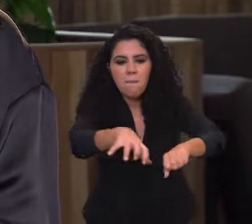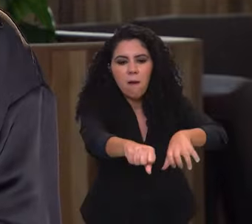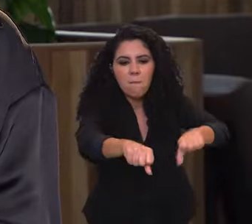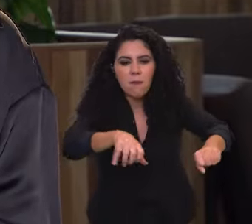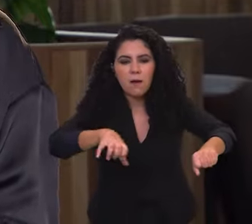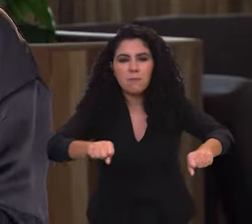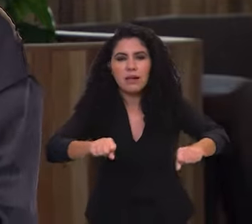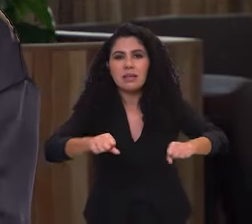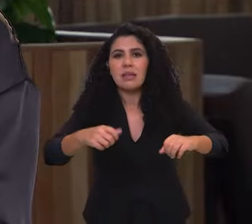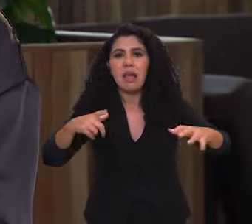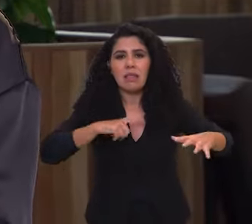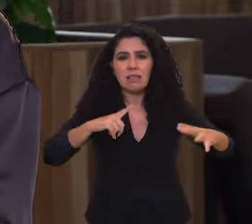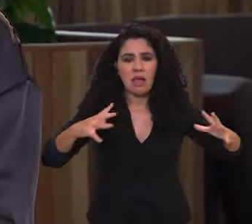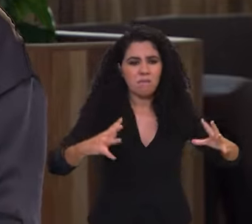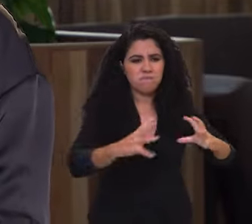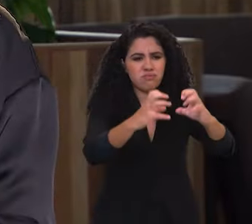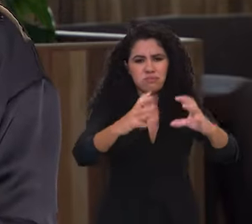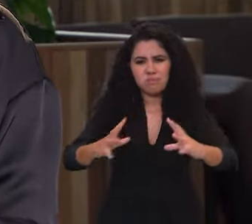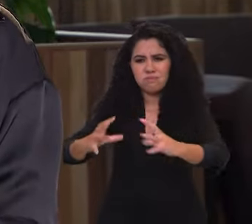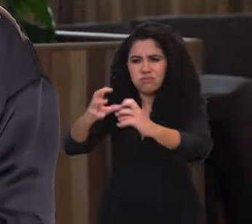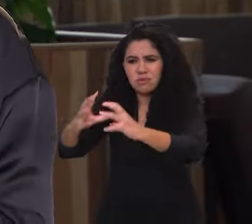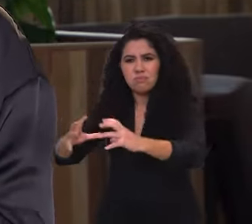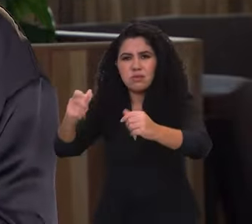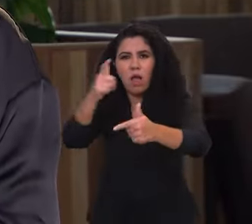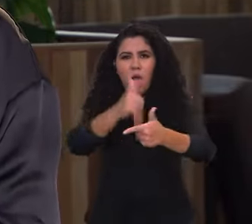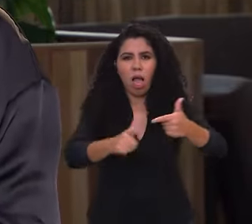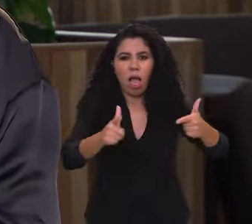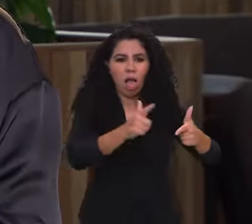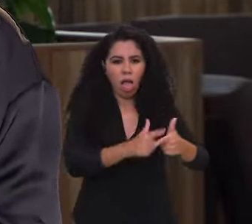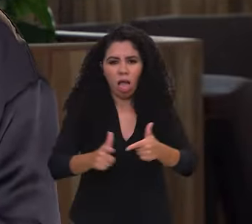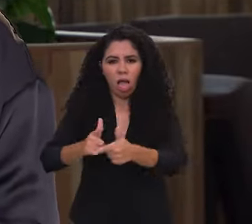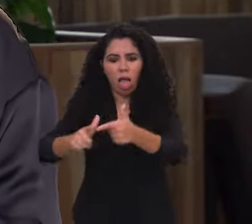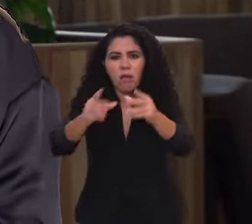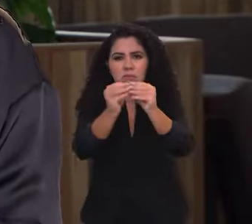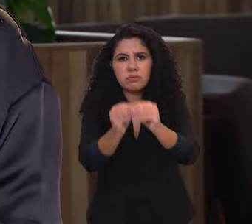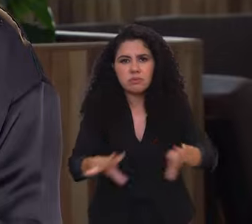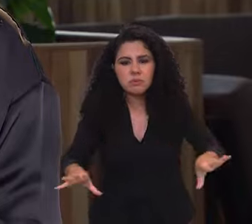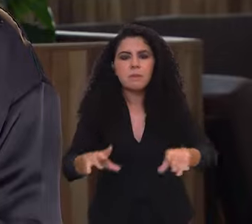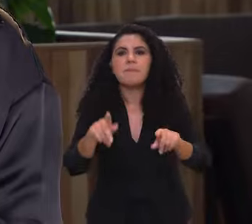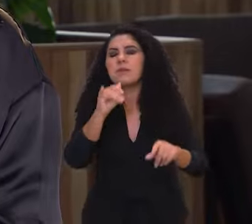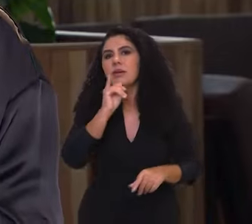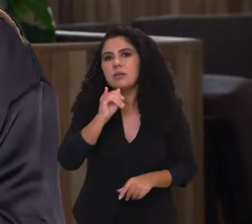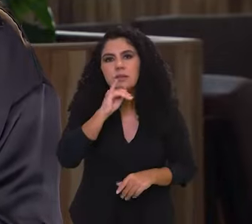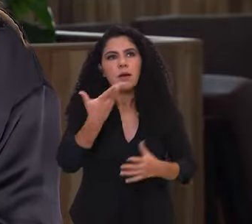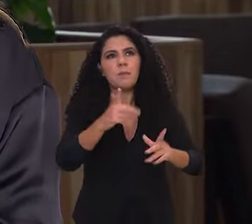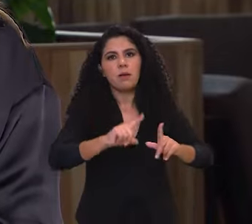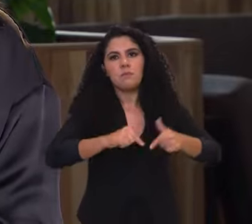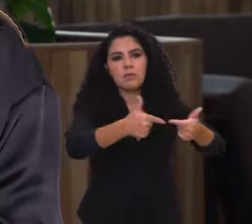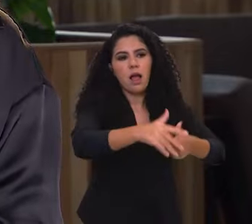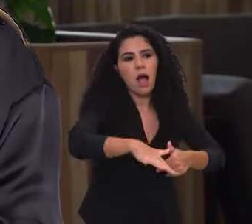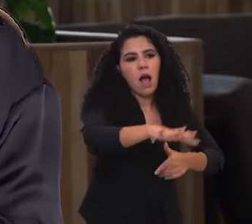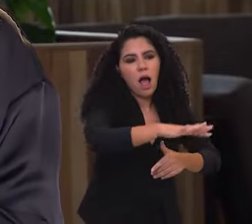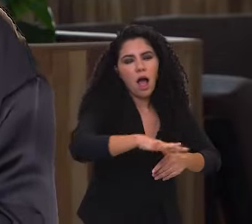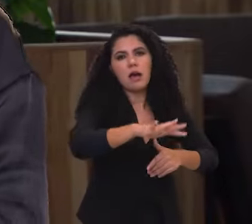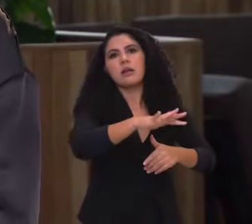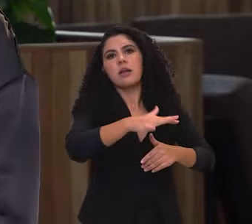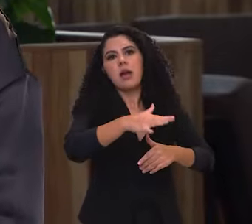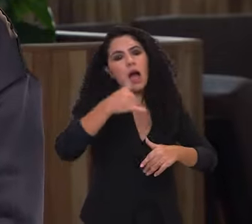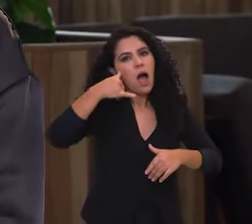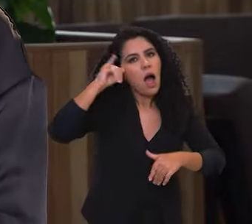gente tem muitas vezes conflitos de uso, seja com o avanço da atividade agropecuária, muitas